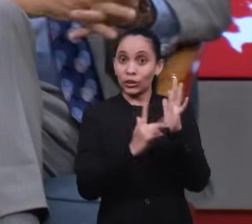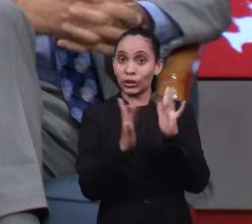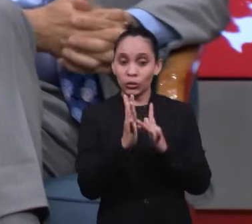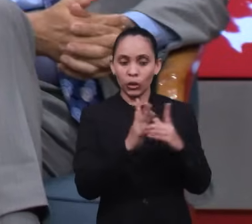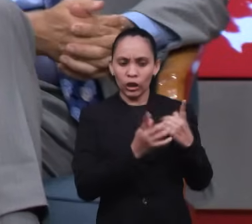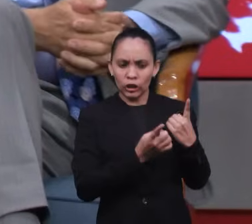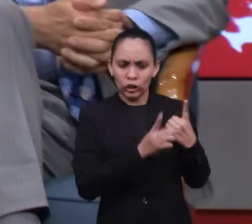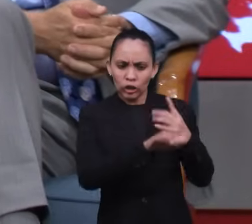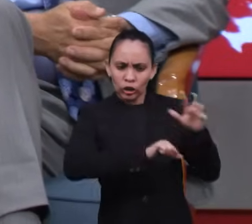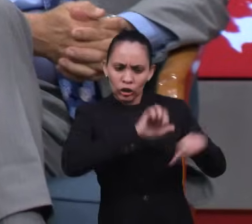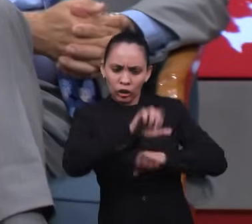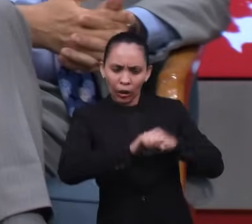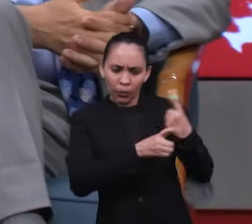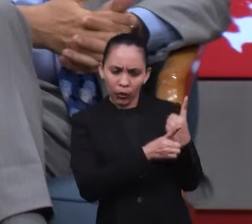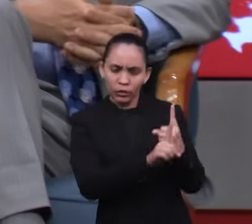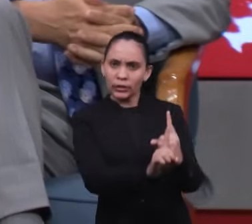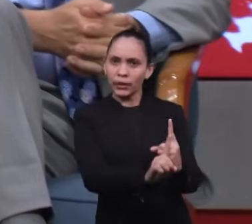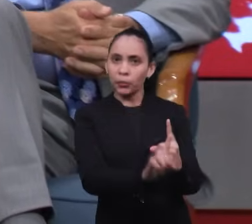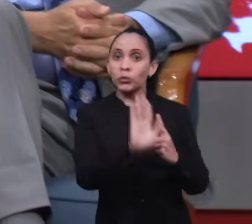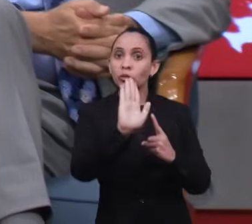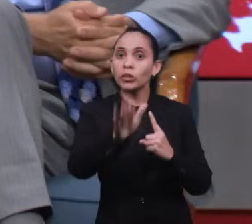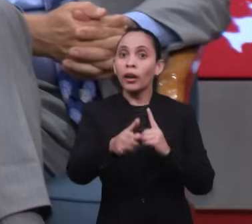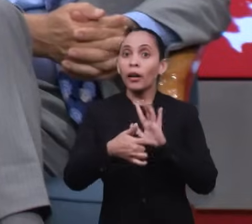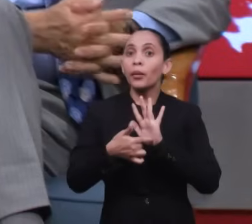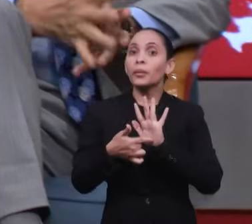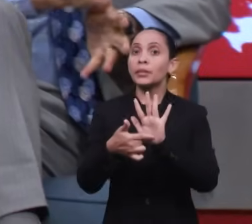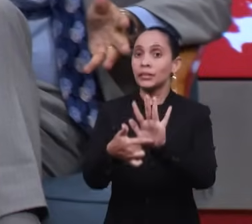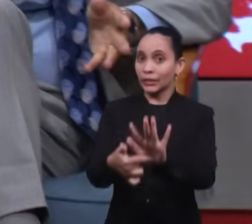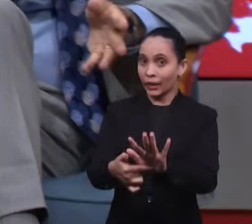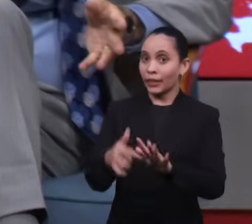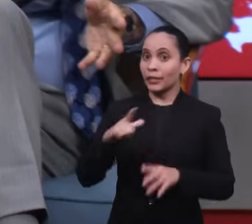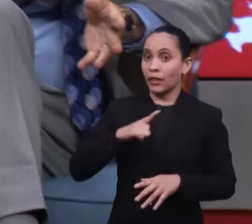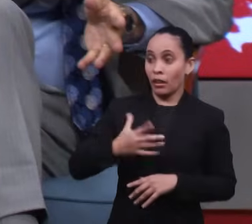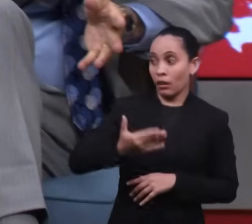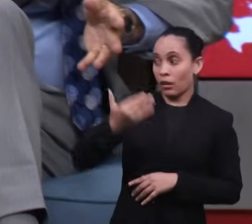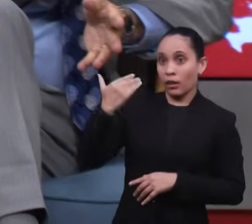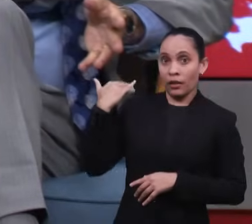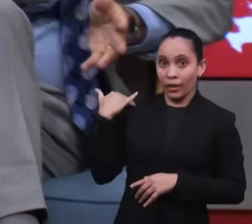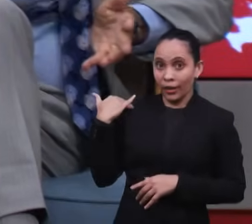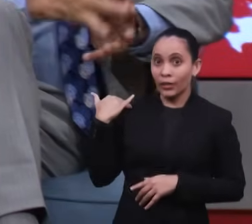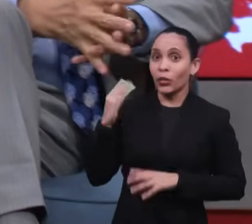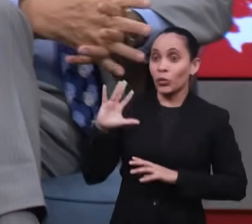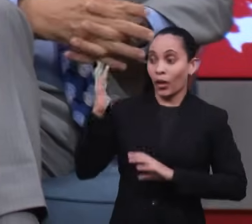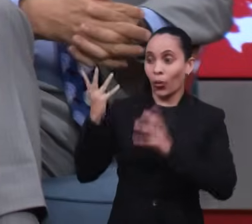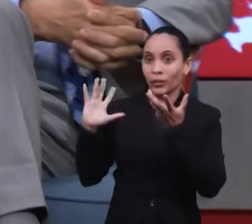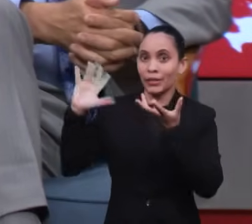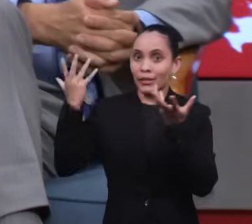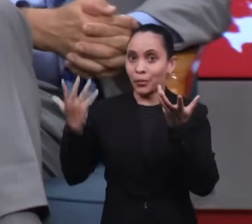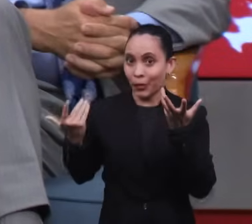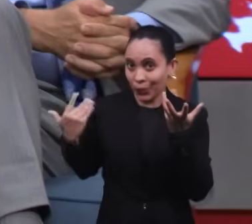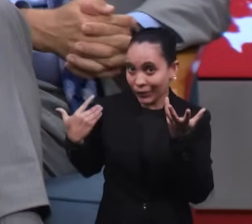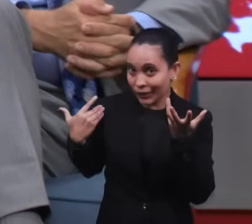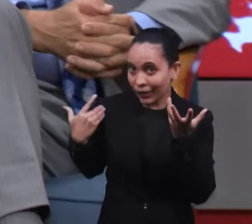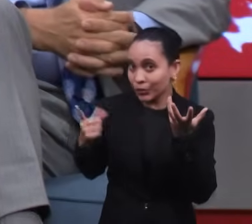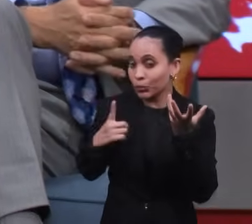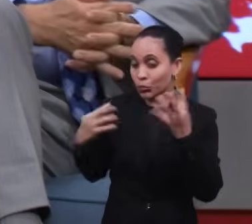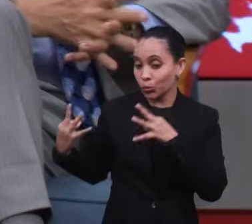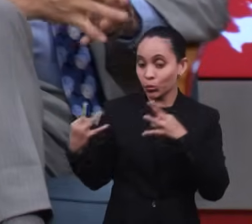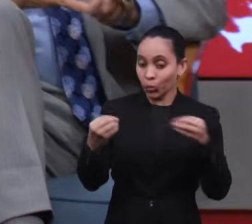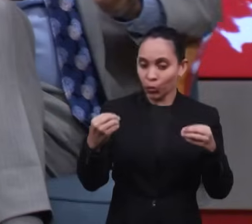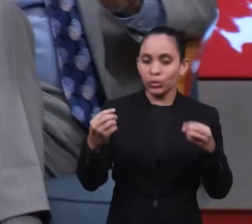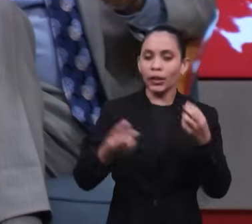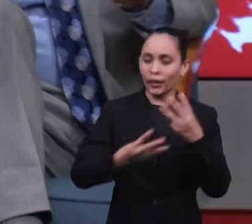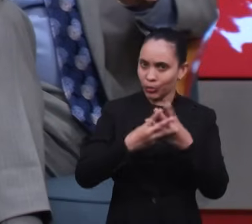os seus discípulos para comer a Páscoa. Eu já falei em eventos anteriores que,